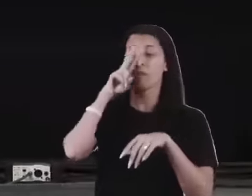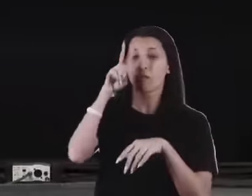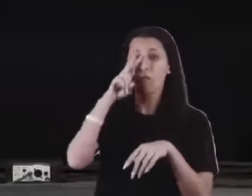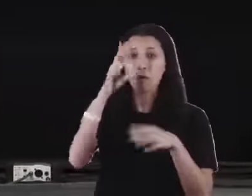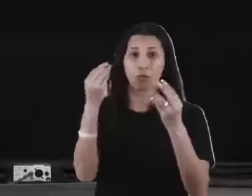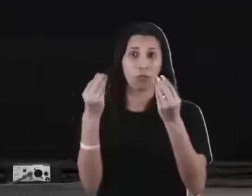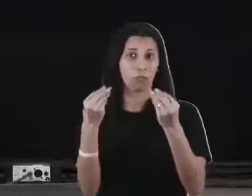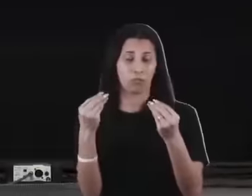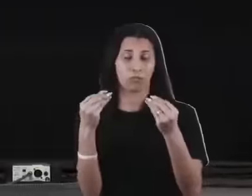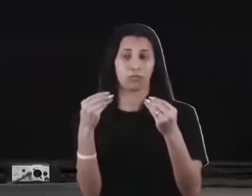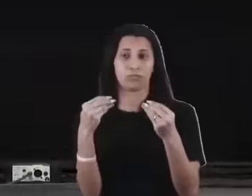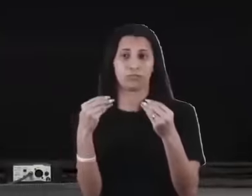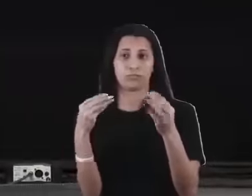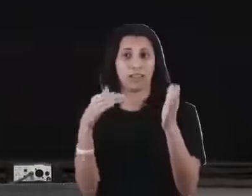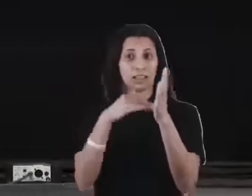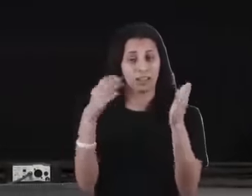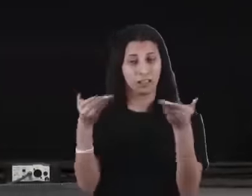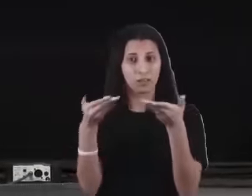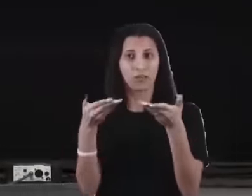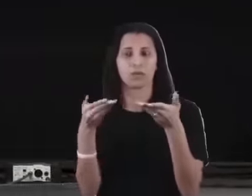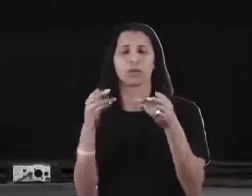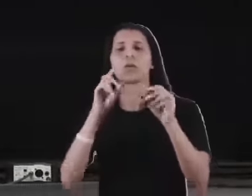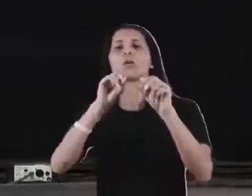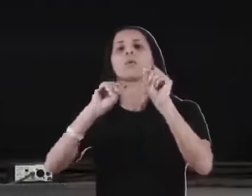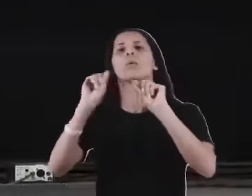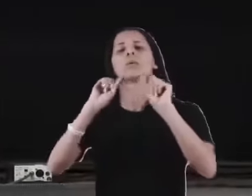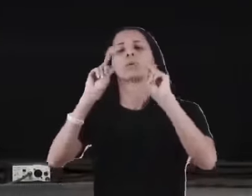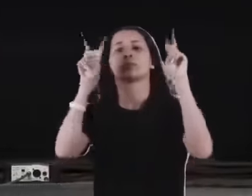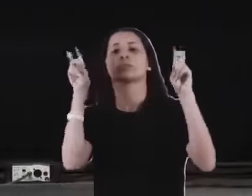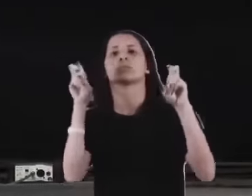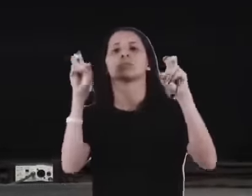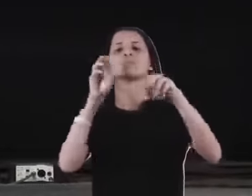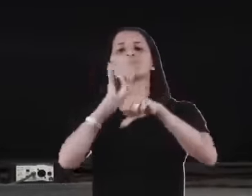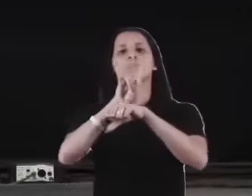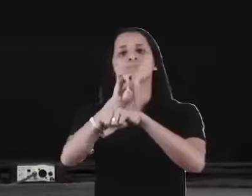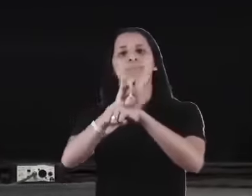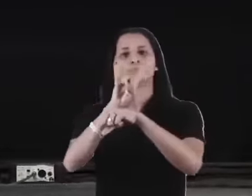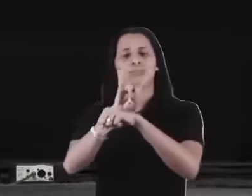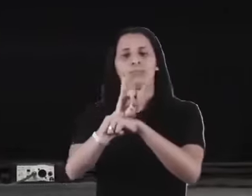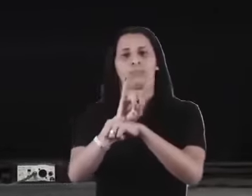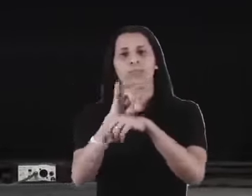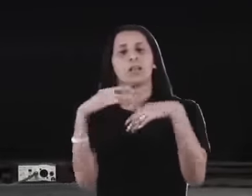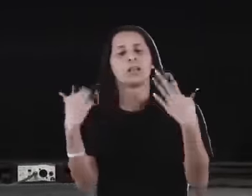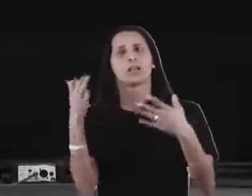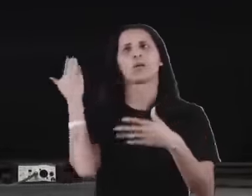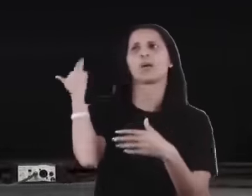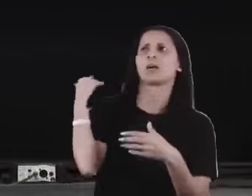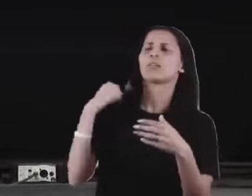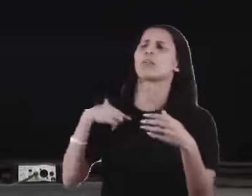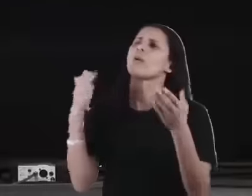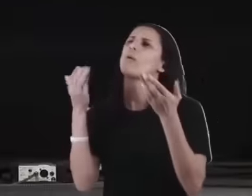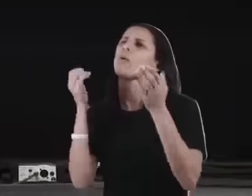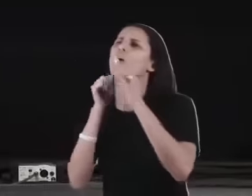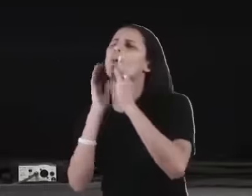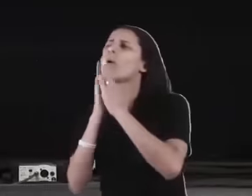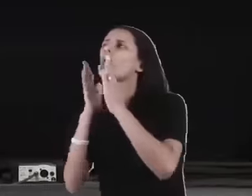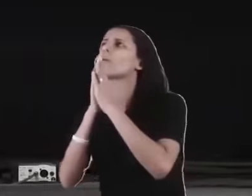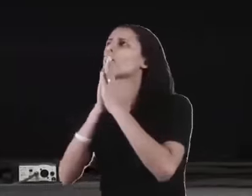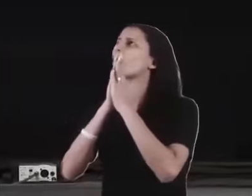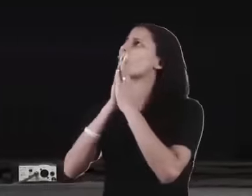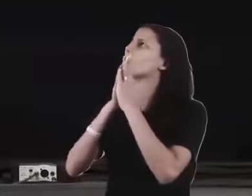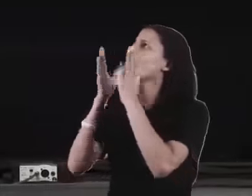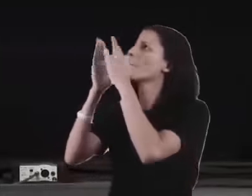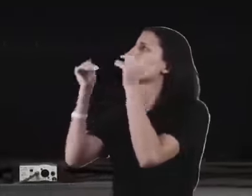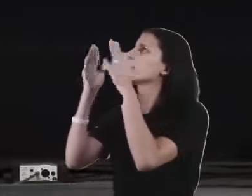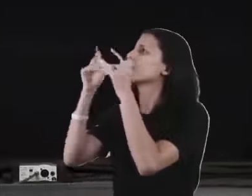falados até agora é sobre traição e sabe quando eu estava orando ao Senhor e pedindo a ele que me desse uma direção para